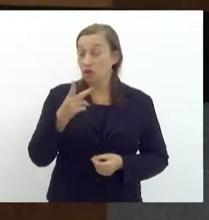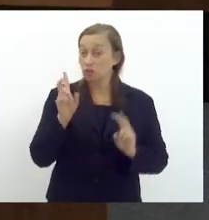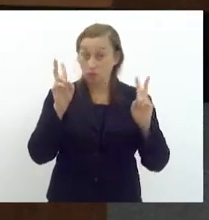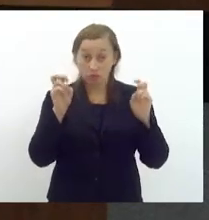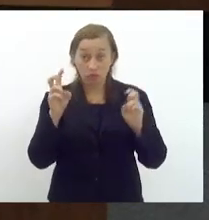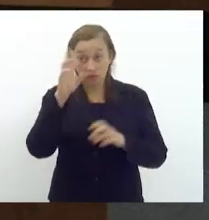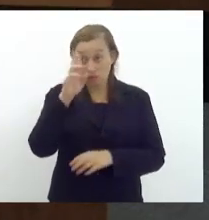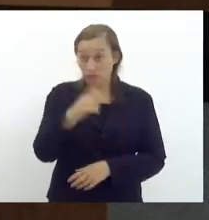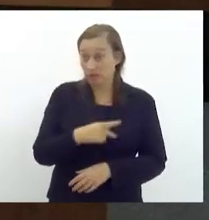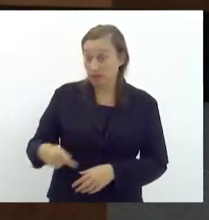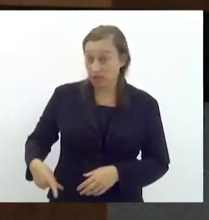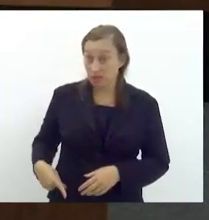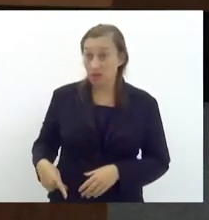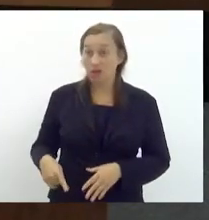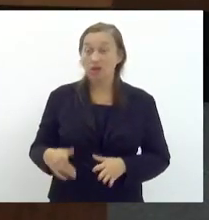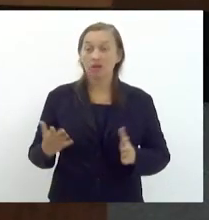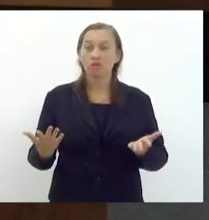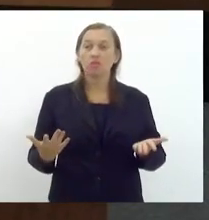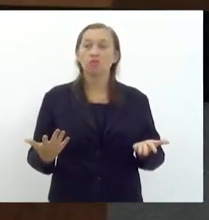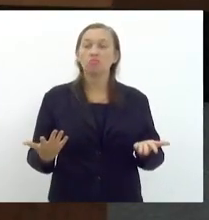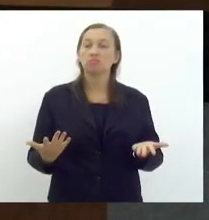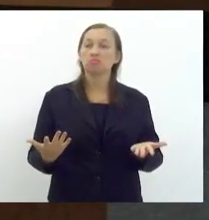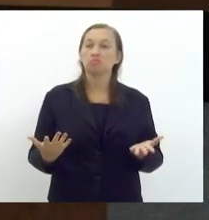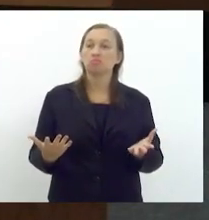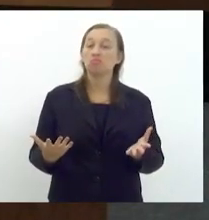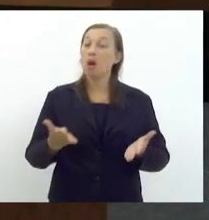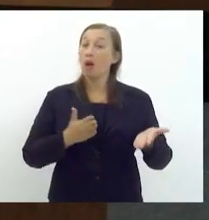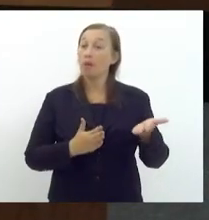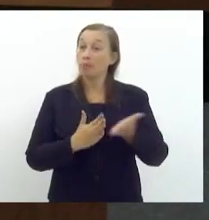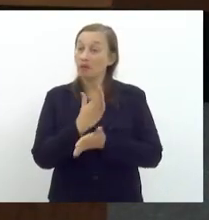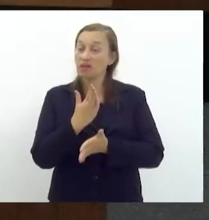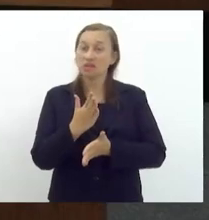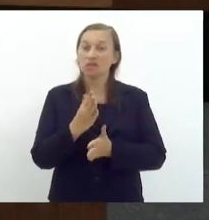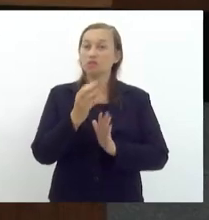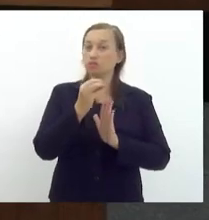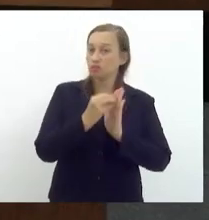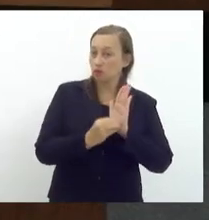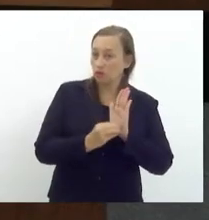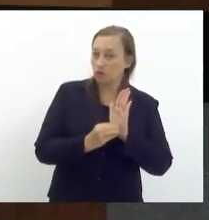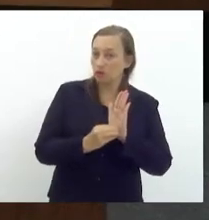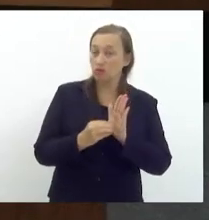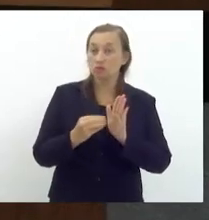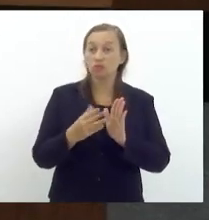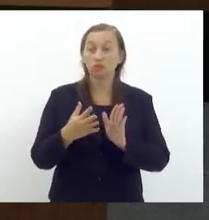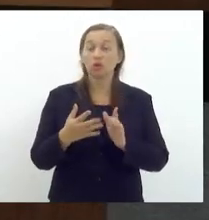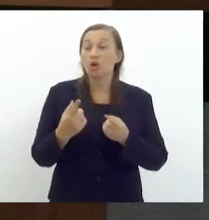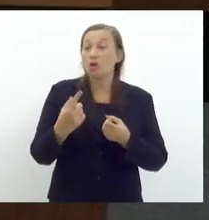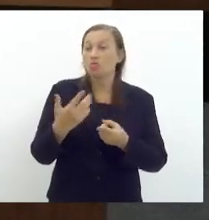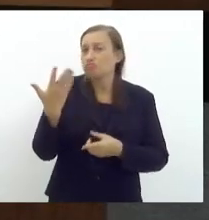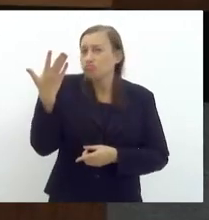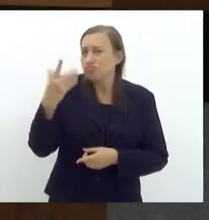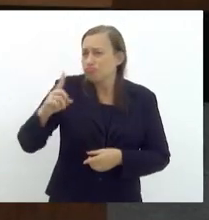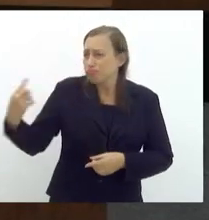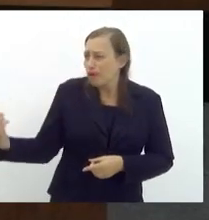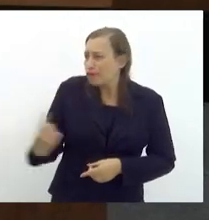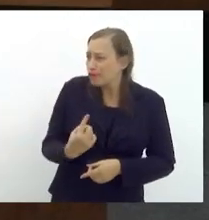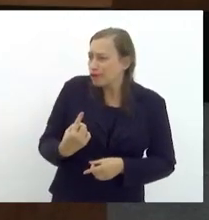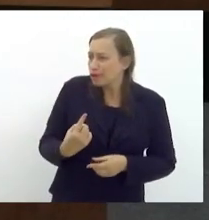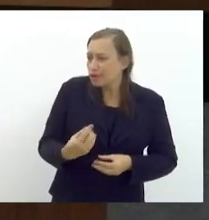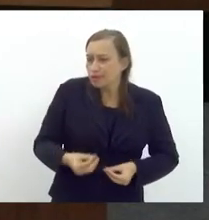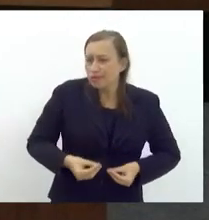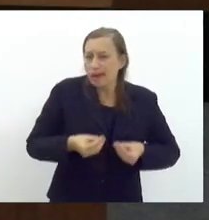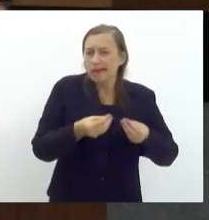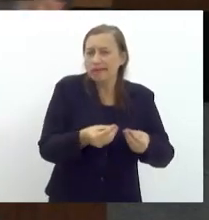de marcar uma posição Clara pela aprovação das mensagens porque a gente não tá vindo aqui trazer benefício para